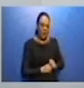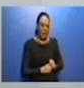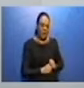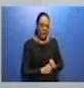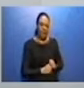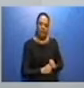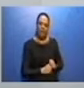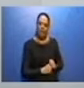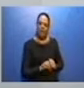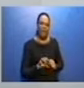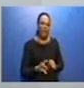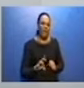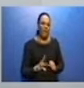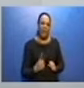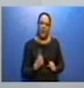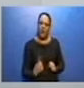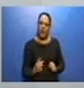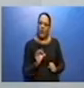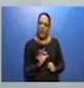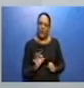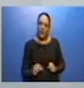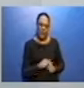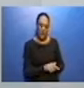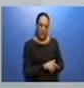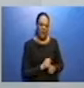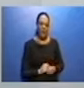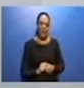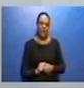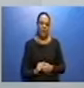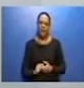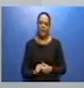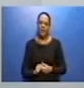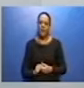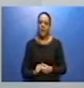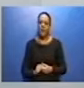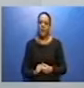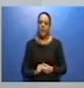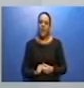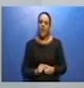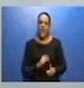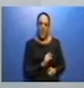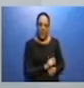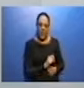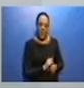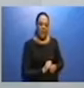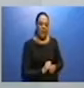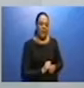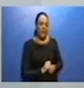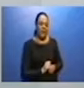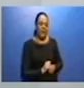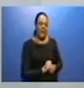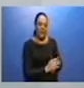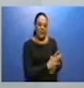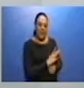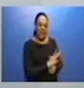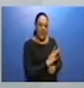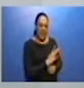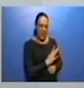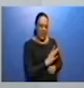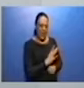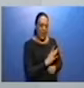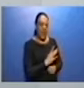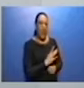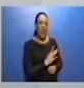poucas pessoas com grandes áreas de terra, né? Também a industrialização, né, nas áreas urbanas, né? A chegada